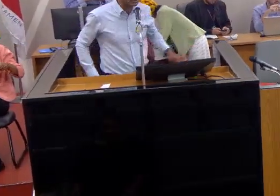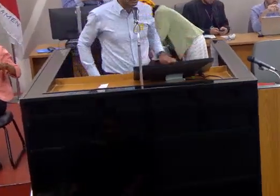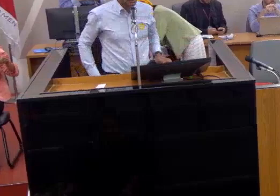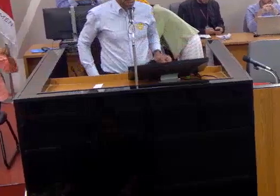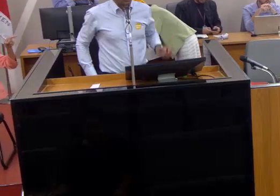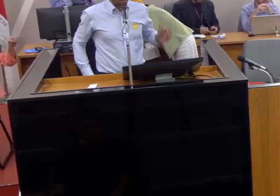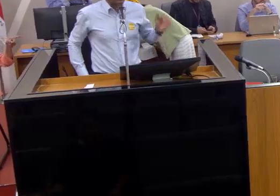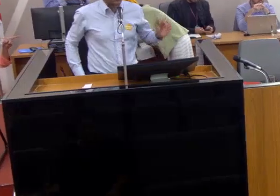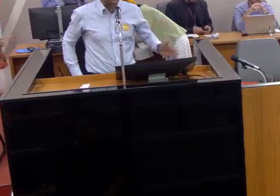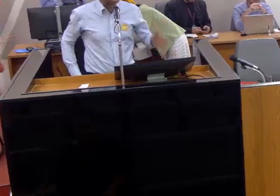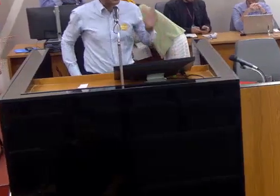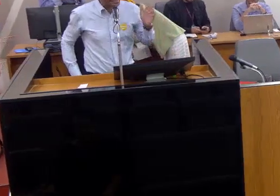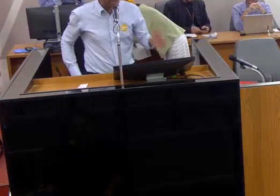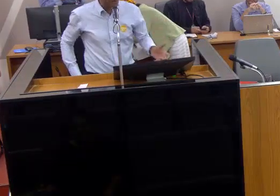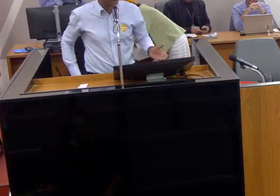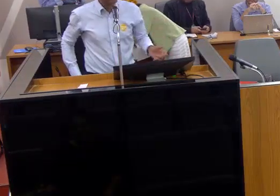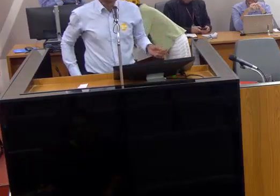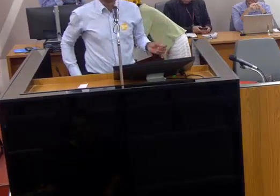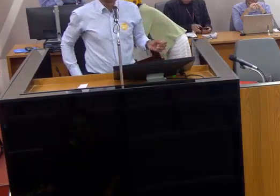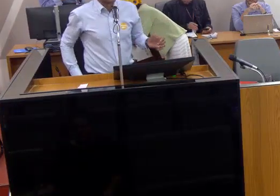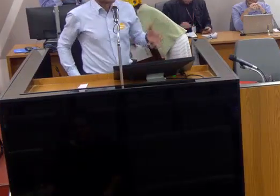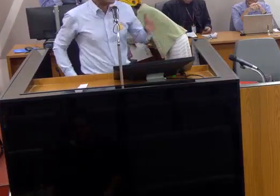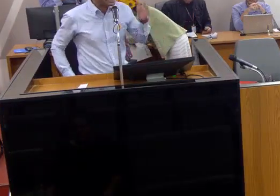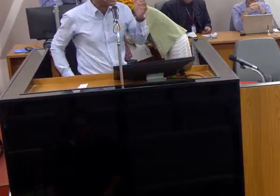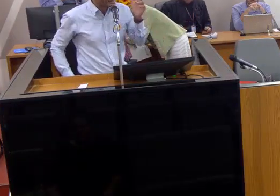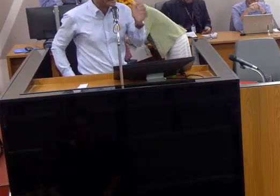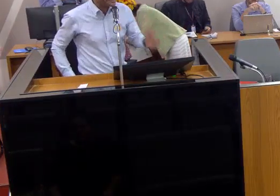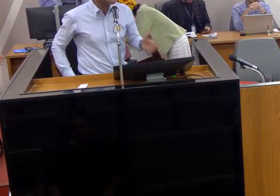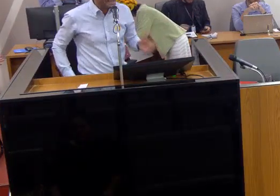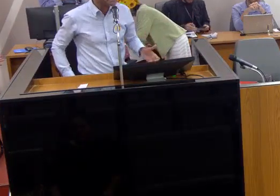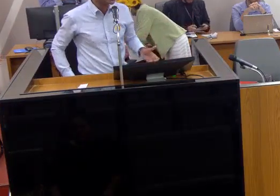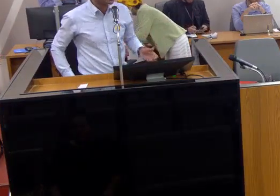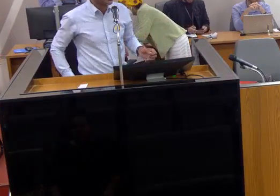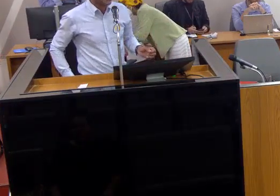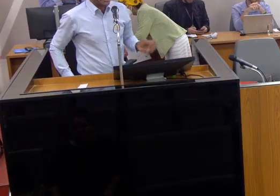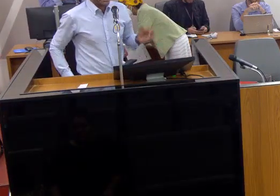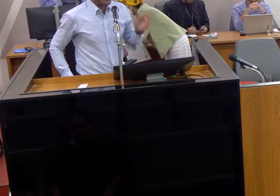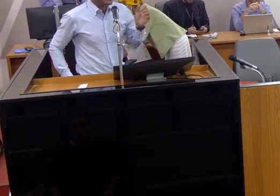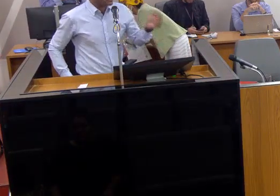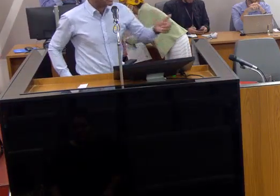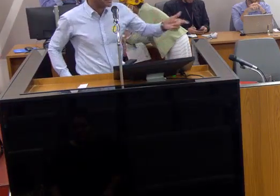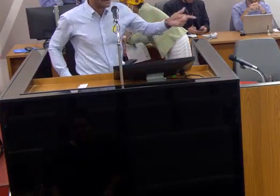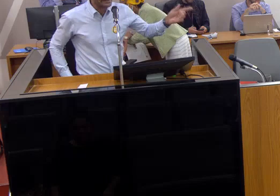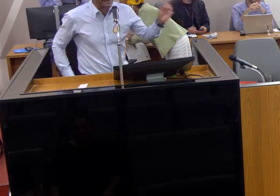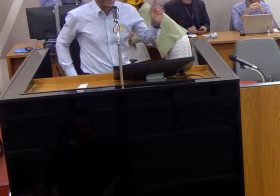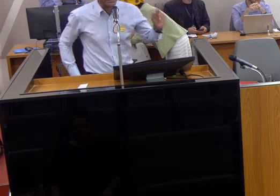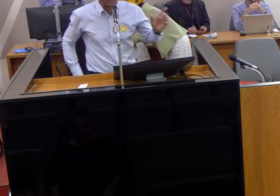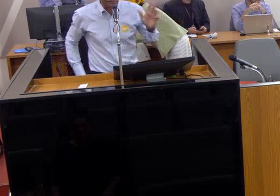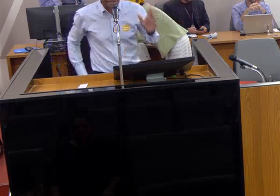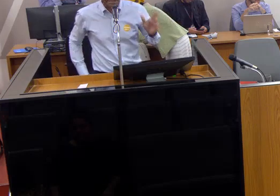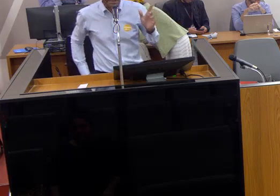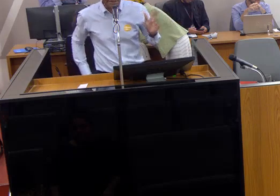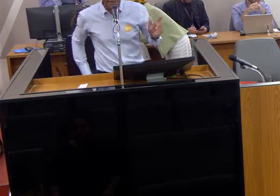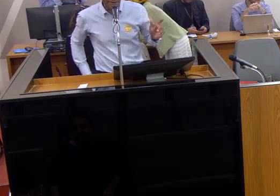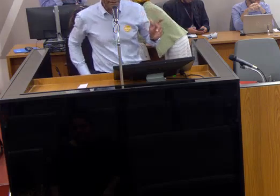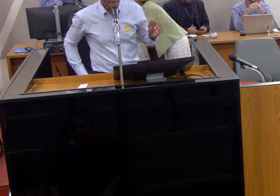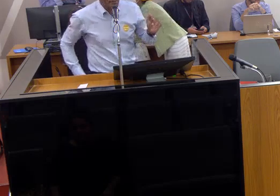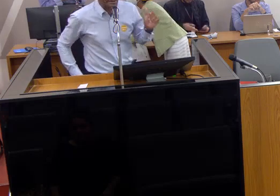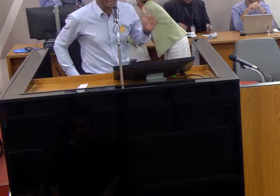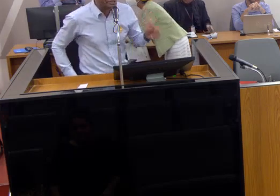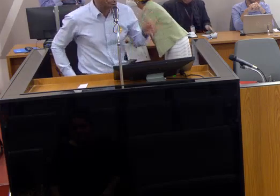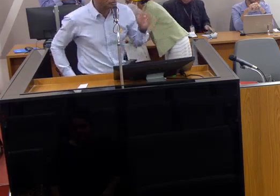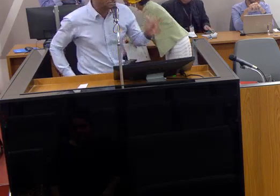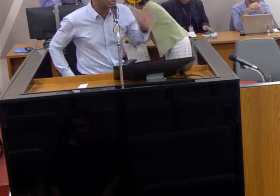Eduardo quando ele fala da prisão eu acho que tem que prender mesmo e eu queria que a delegada tivesse aqui